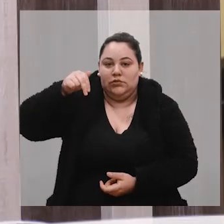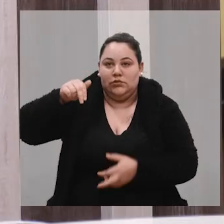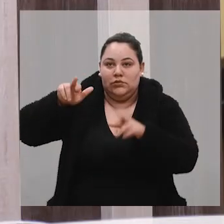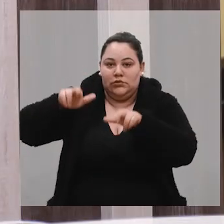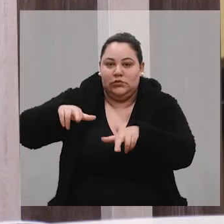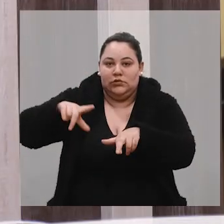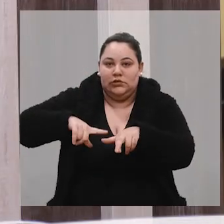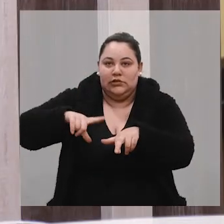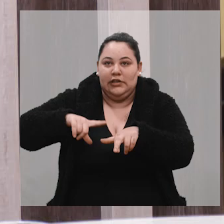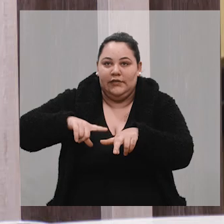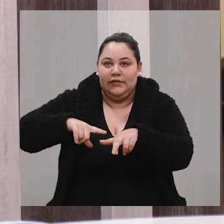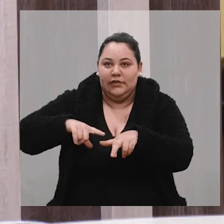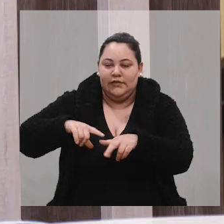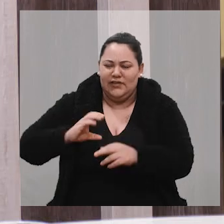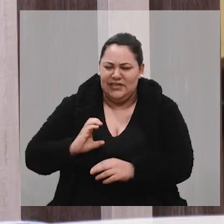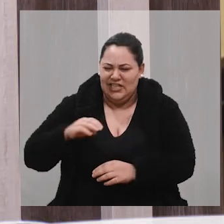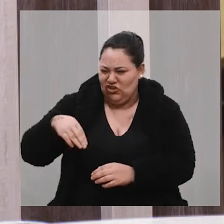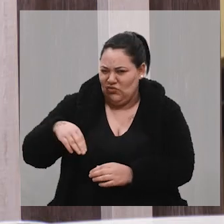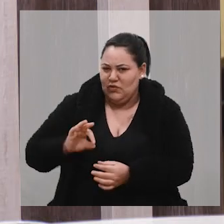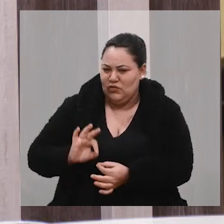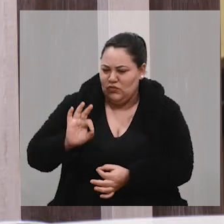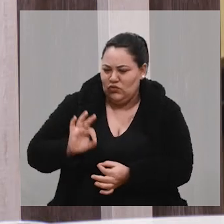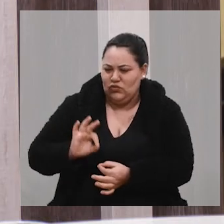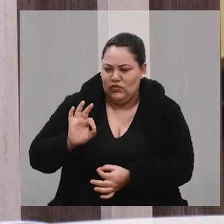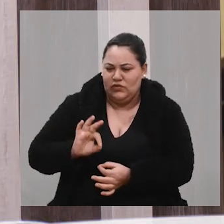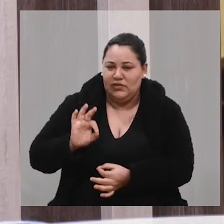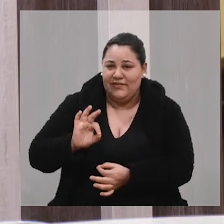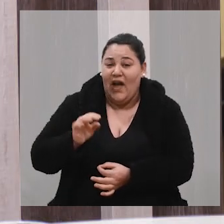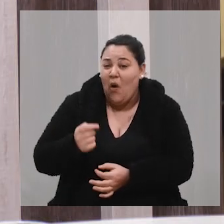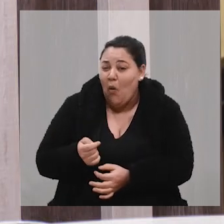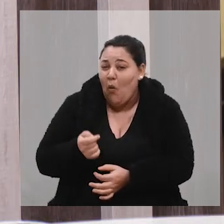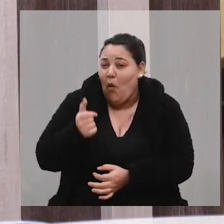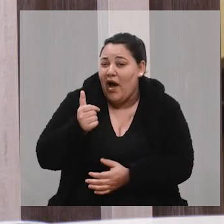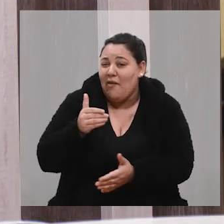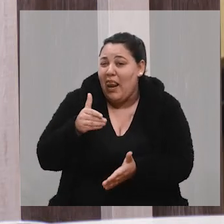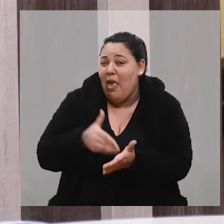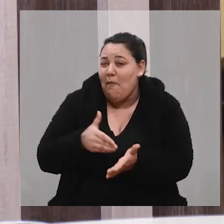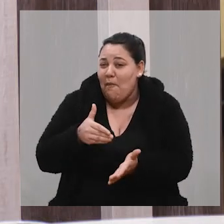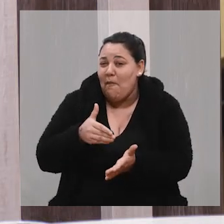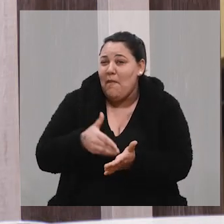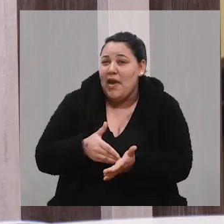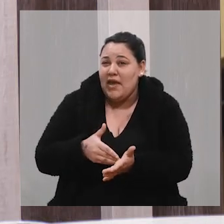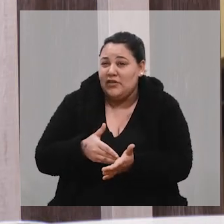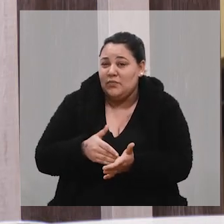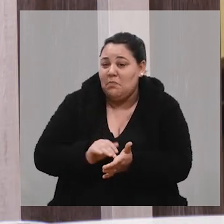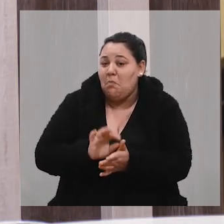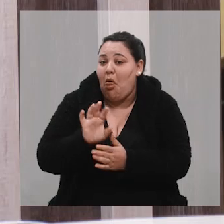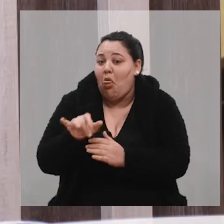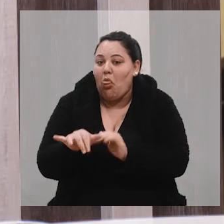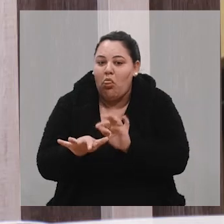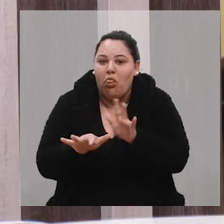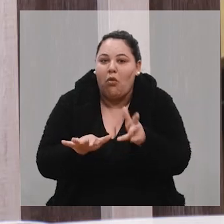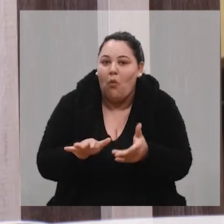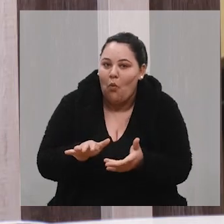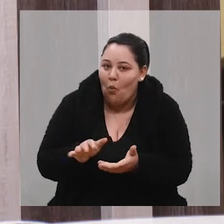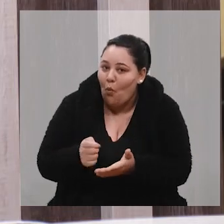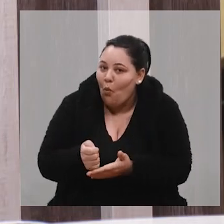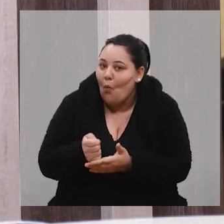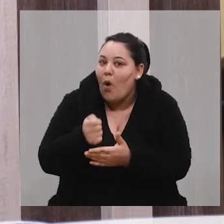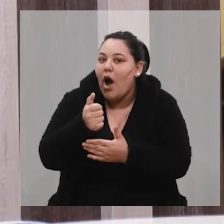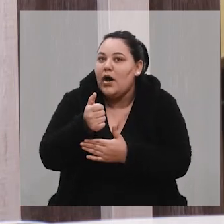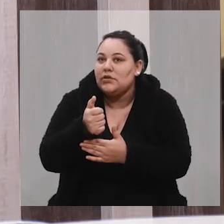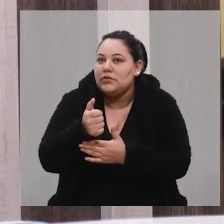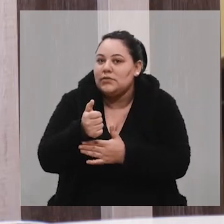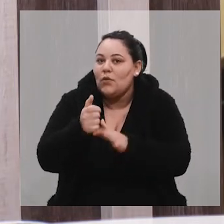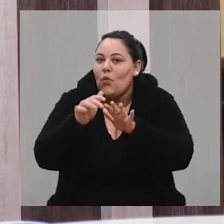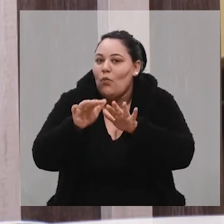houve uma questão de centímetros. E quando se estava chegando numa situação limite para transbordar ali os